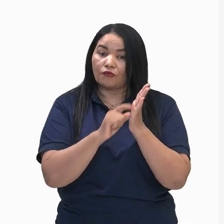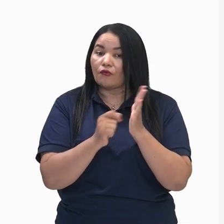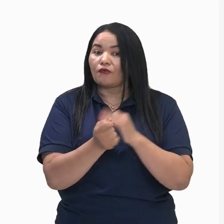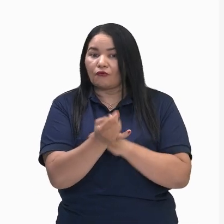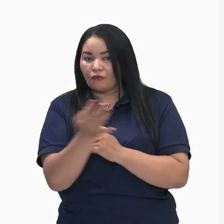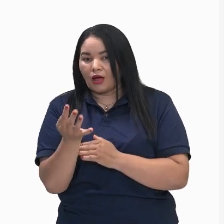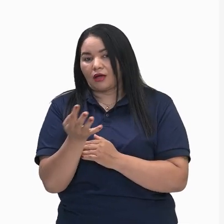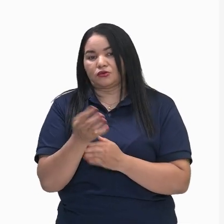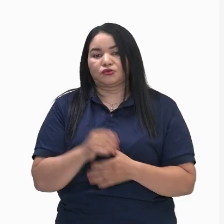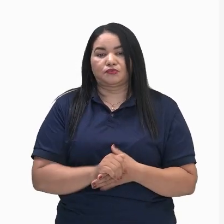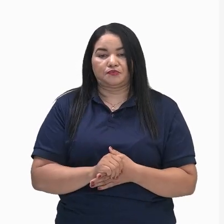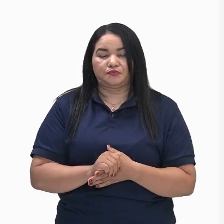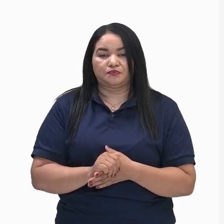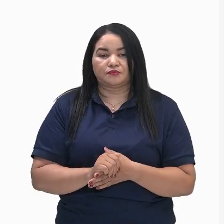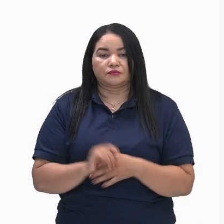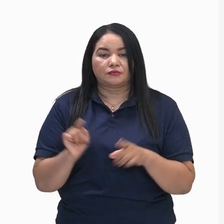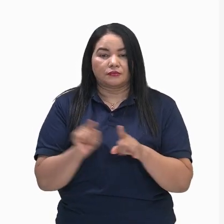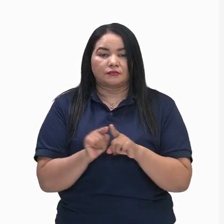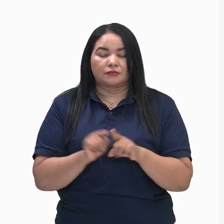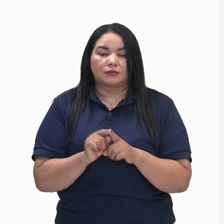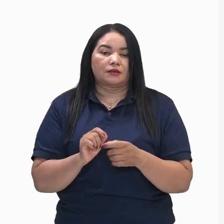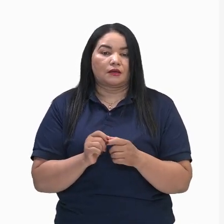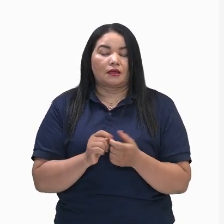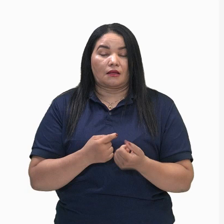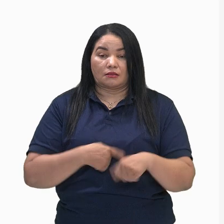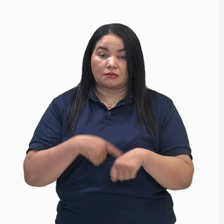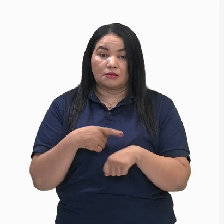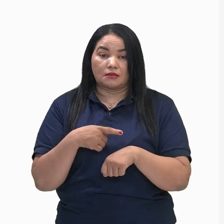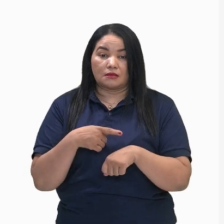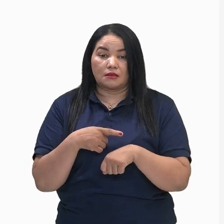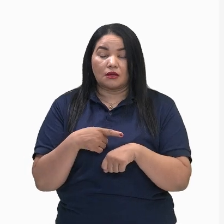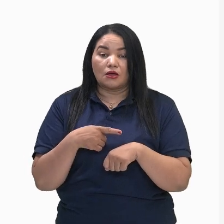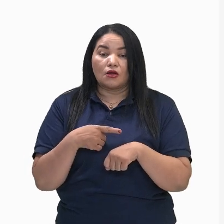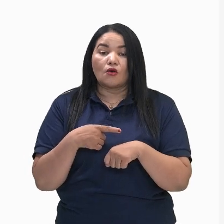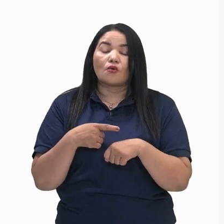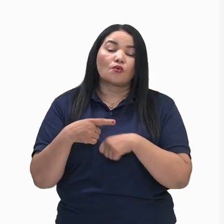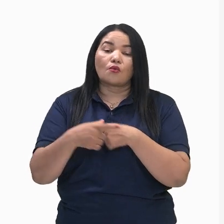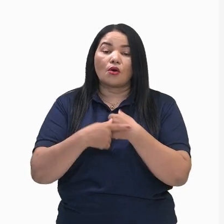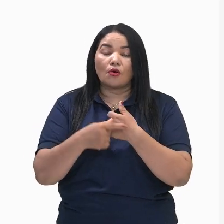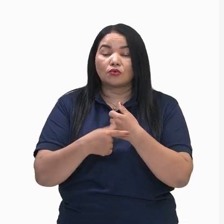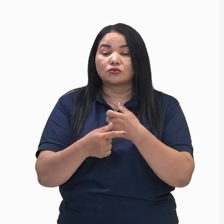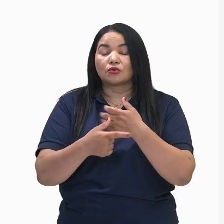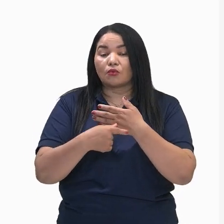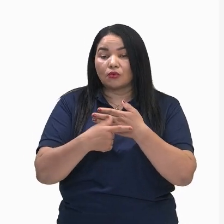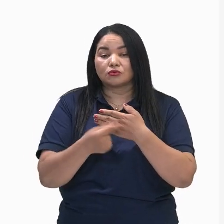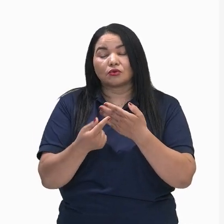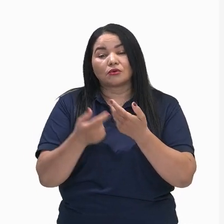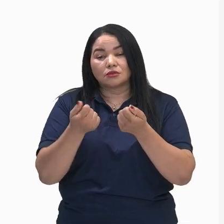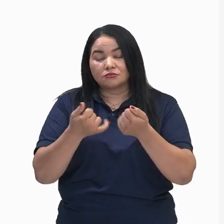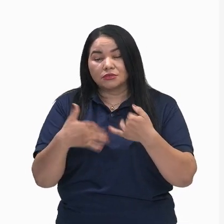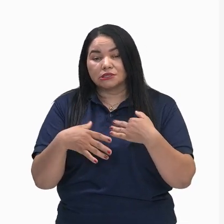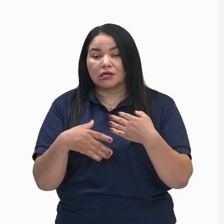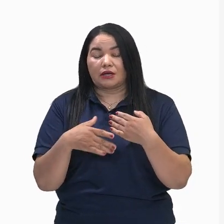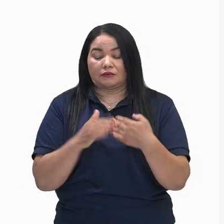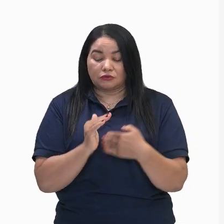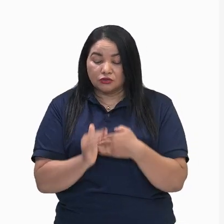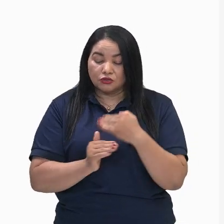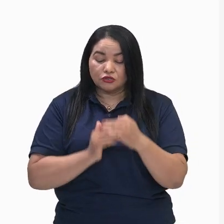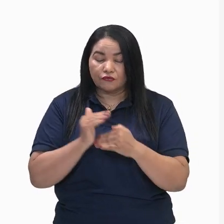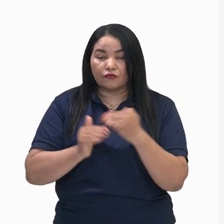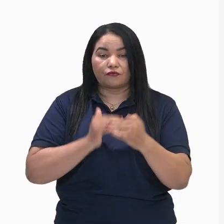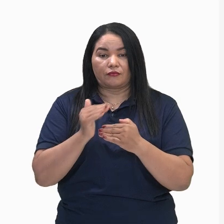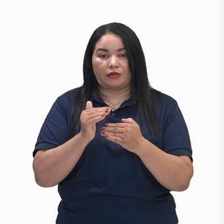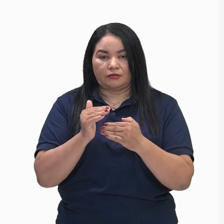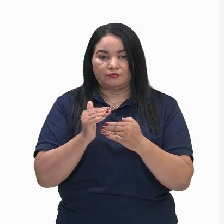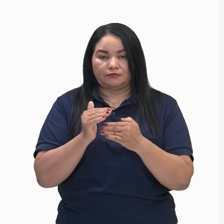sua vez, é o momento em que o autor deve apresentar os argumentos, uma vez que, na parte inicial,